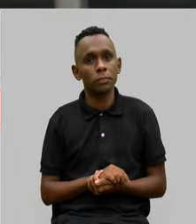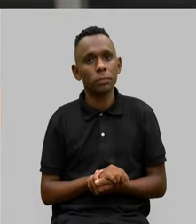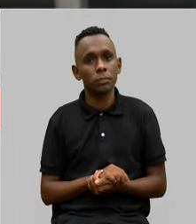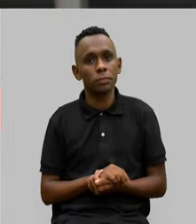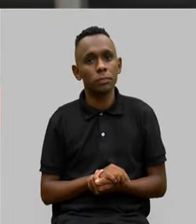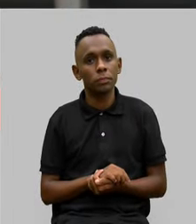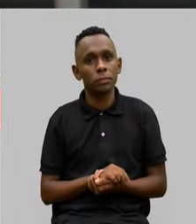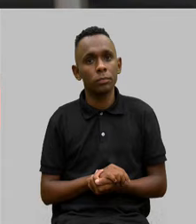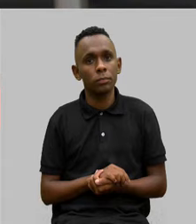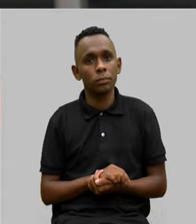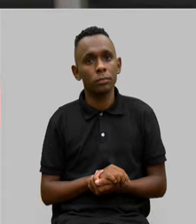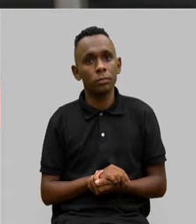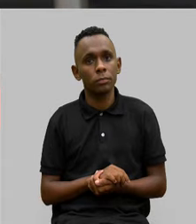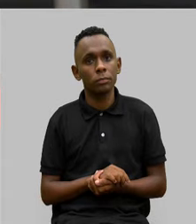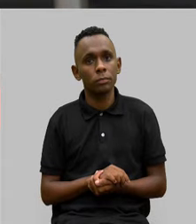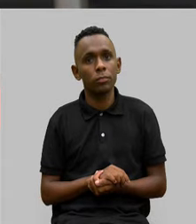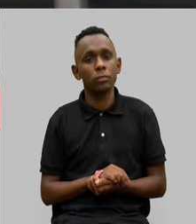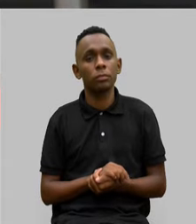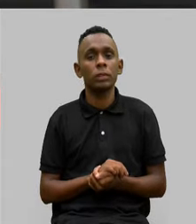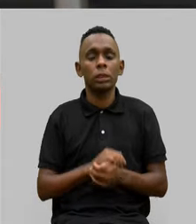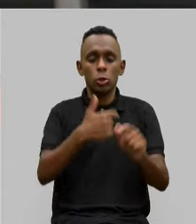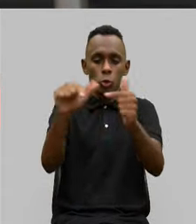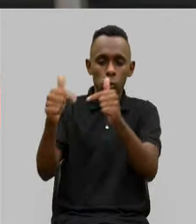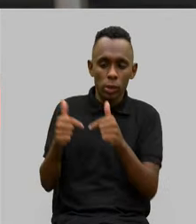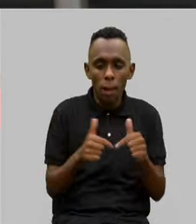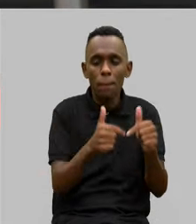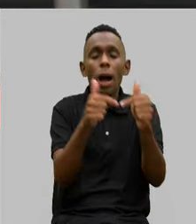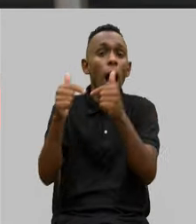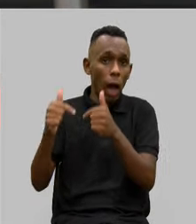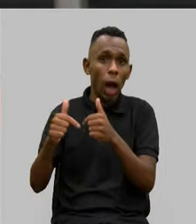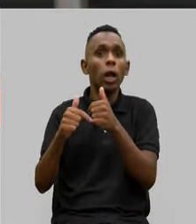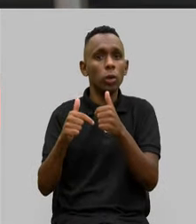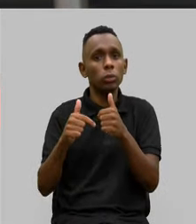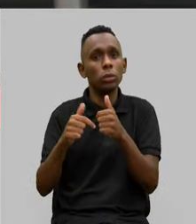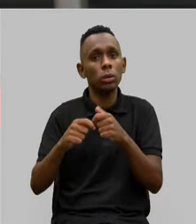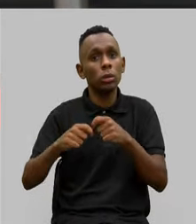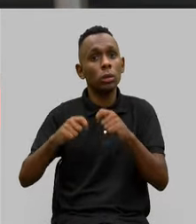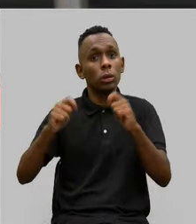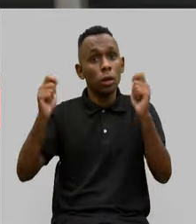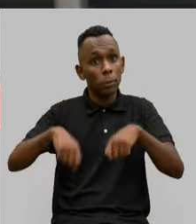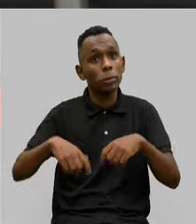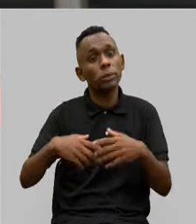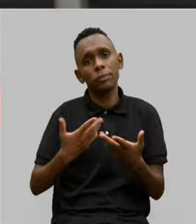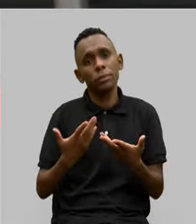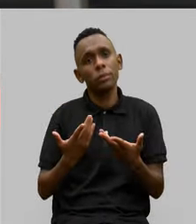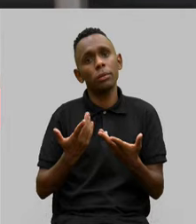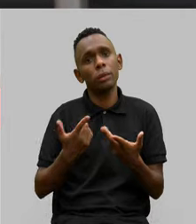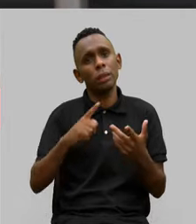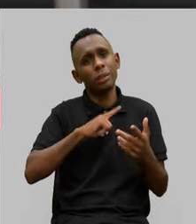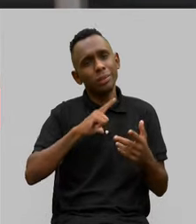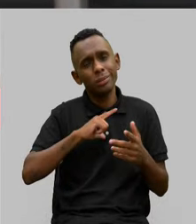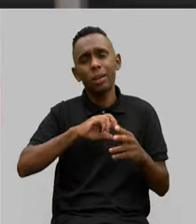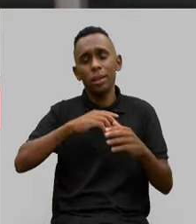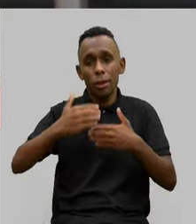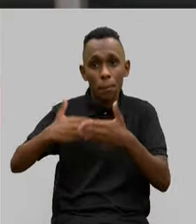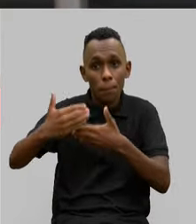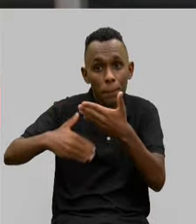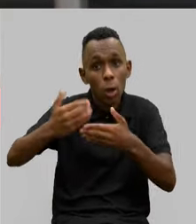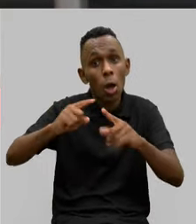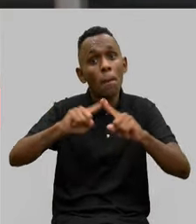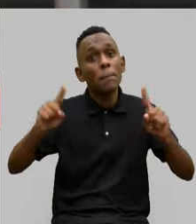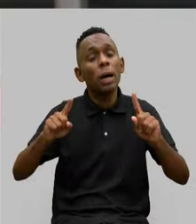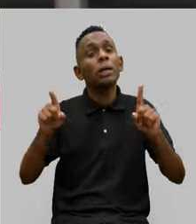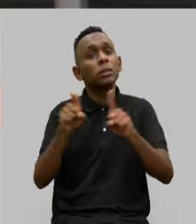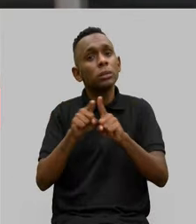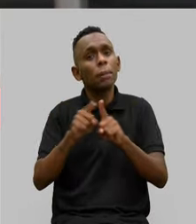aqui fazer a geração de emprego né poder enfim a gente tem muito o que evoluir mas a gente